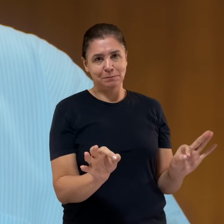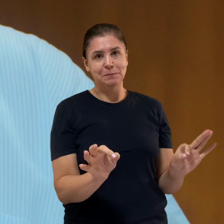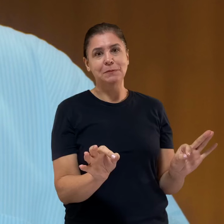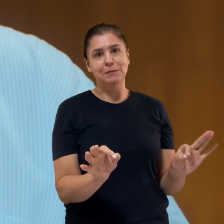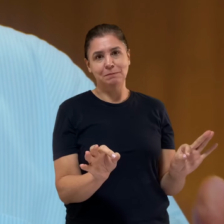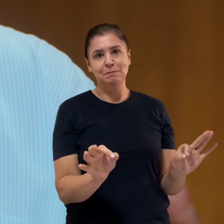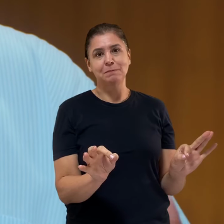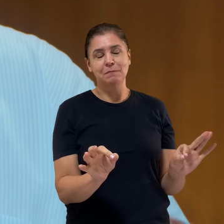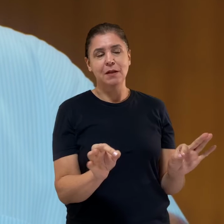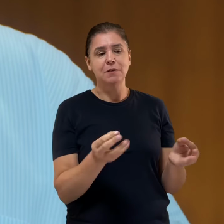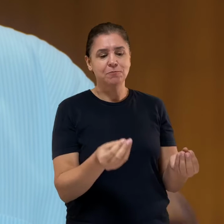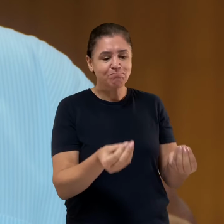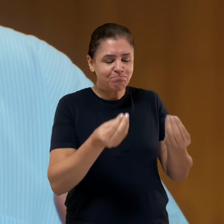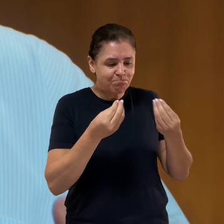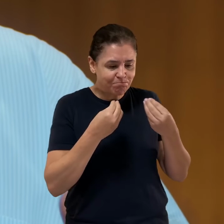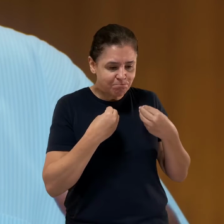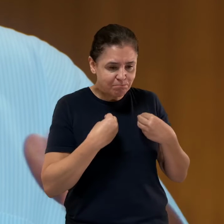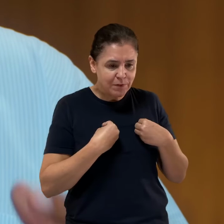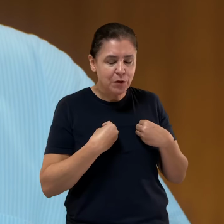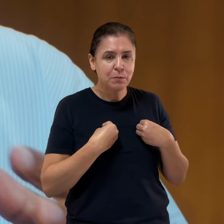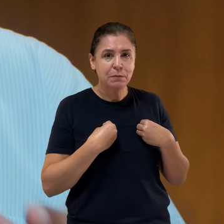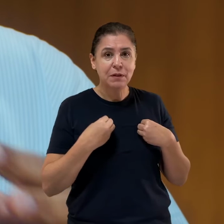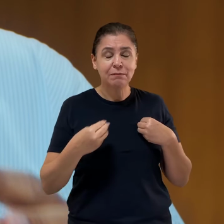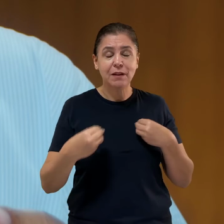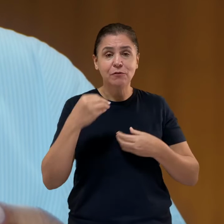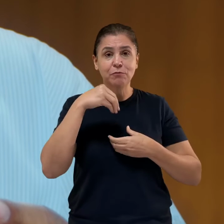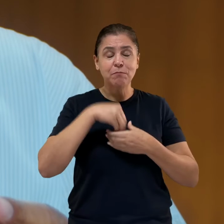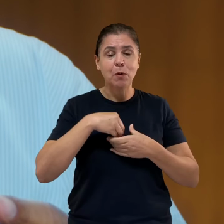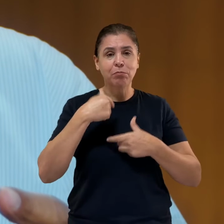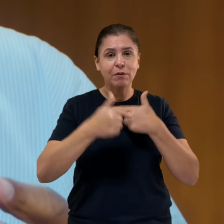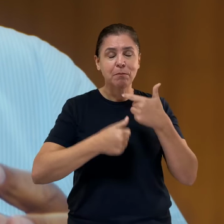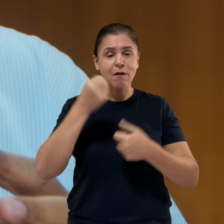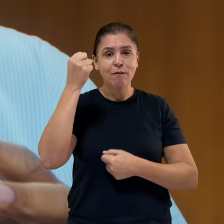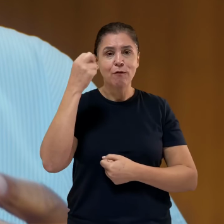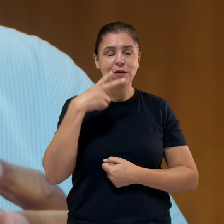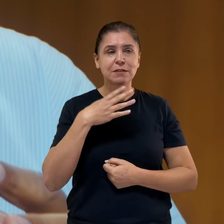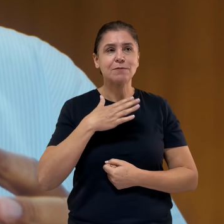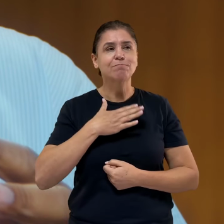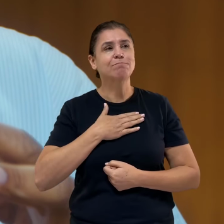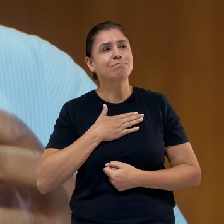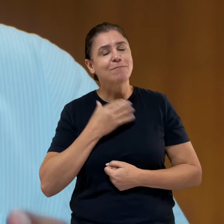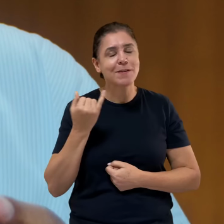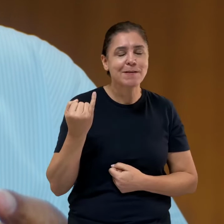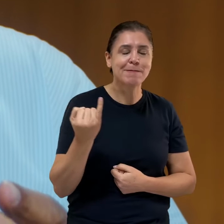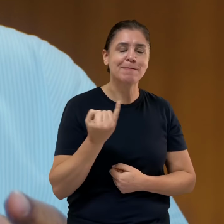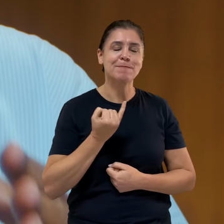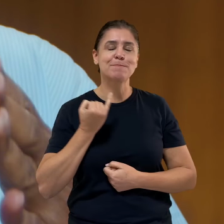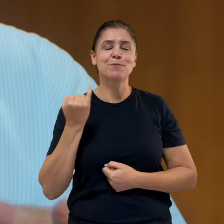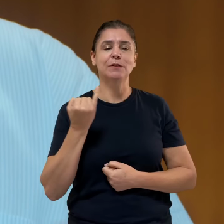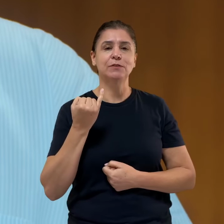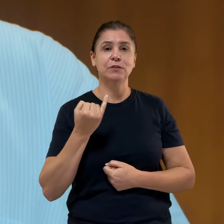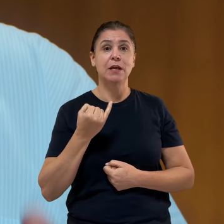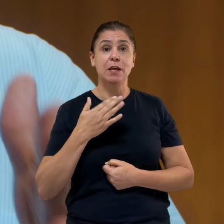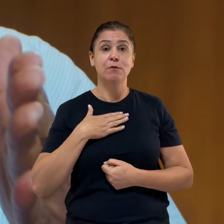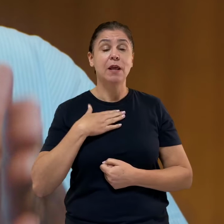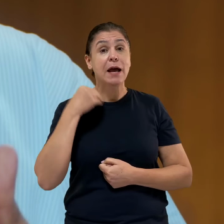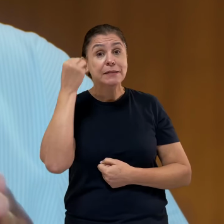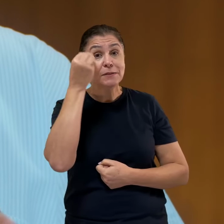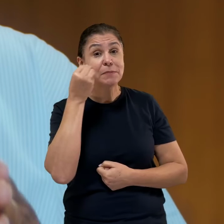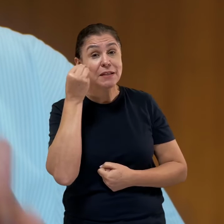Então, isso trouxe para mim, no meu ministério, algo importante. Ter